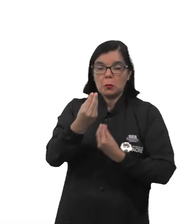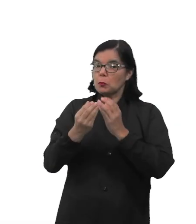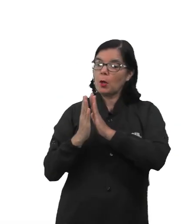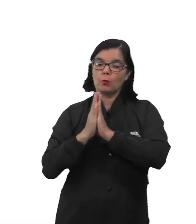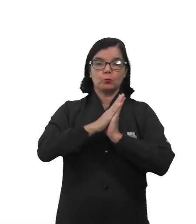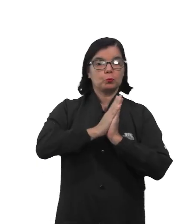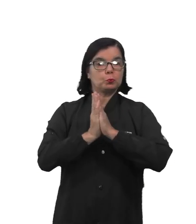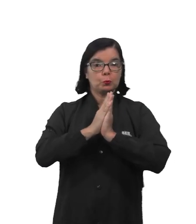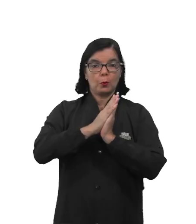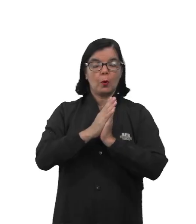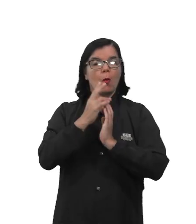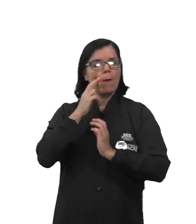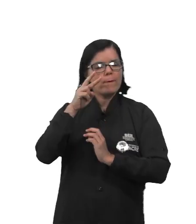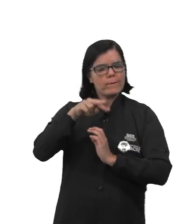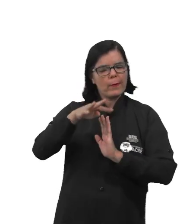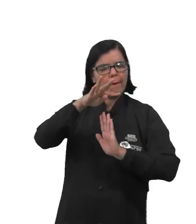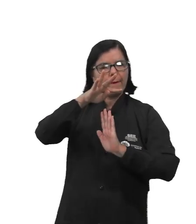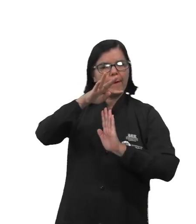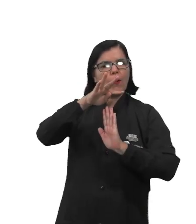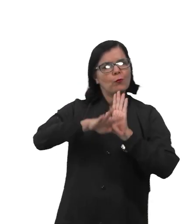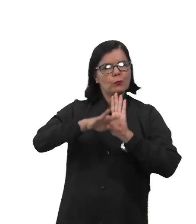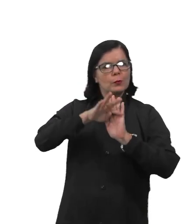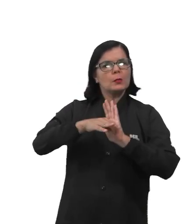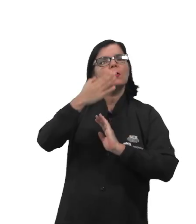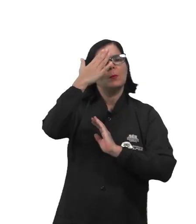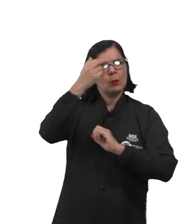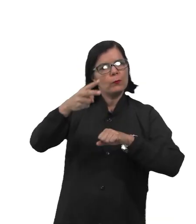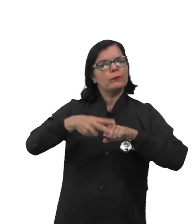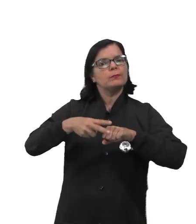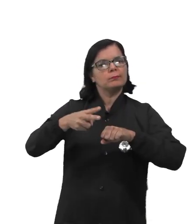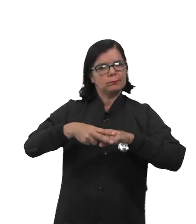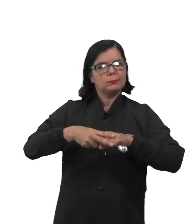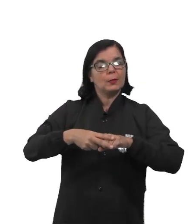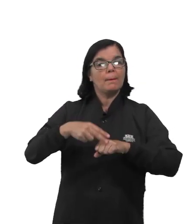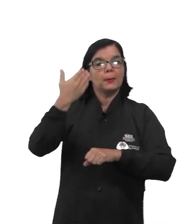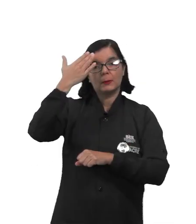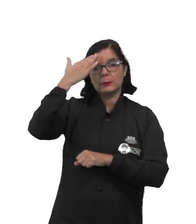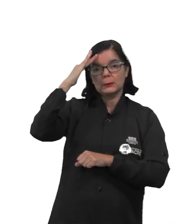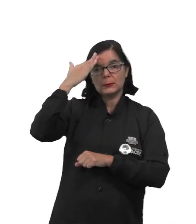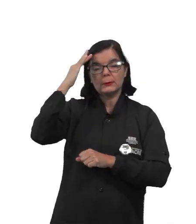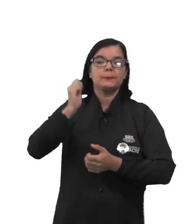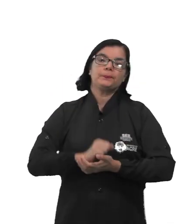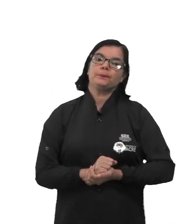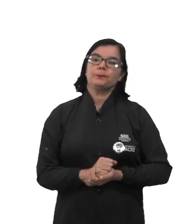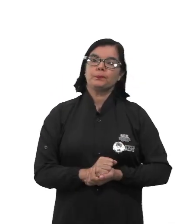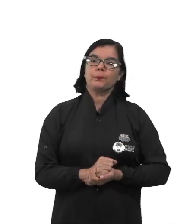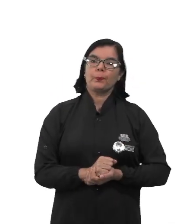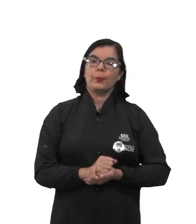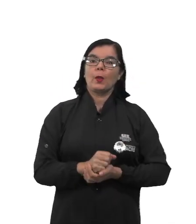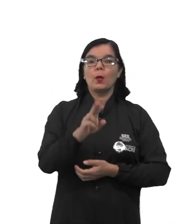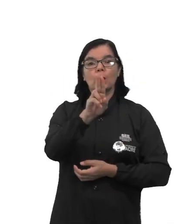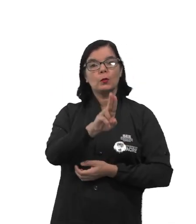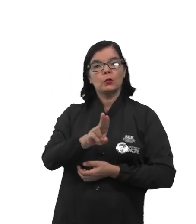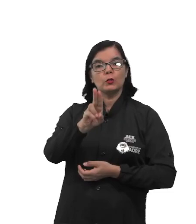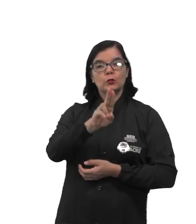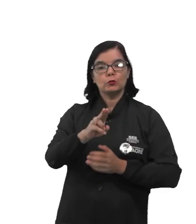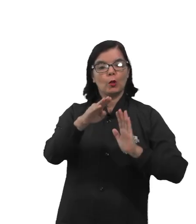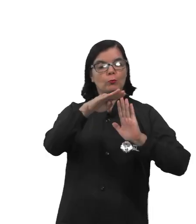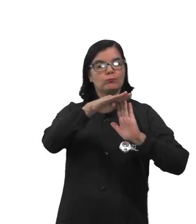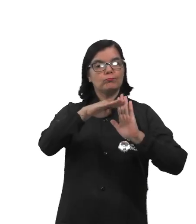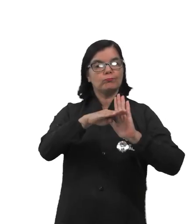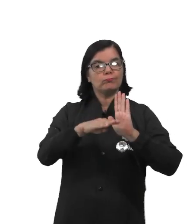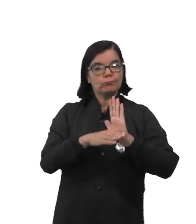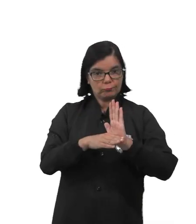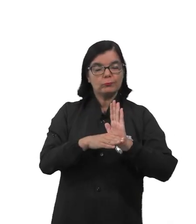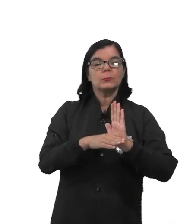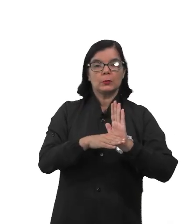ladainha, observando o texto, eu consigo ver a característica do verbo, lá no imperativo, para poder entender. Pela utilização da sequência textual, a gente já